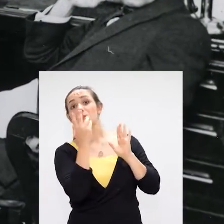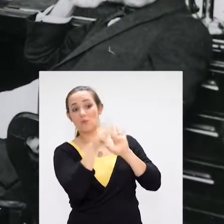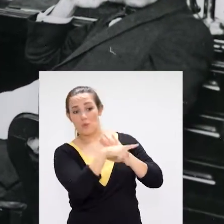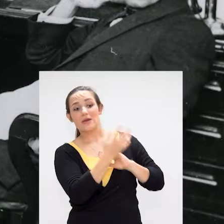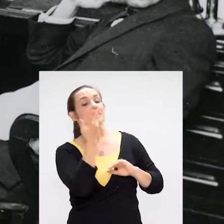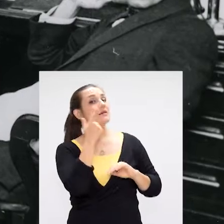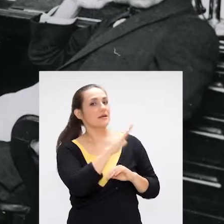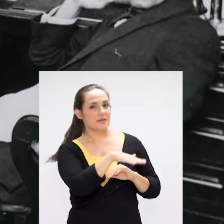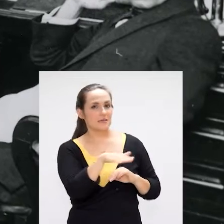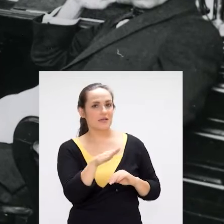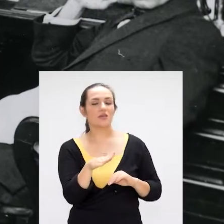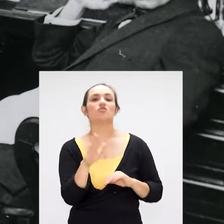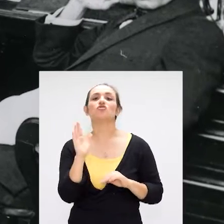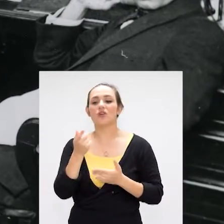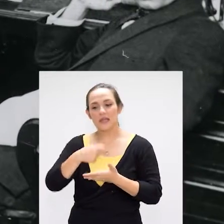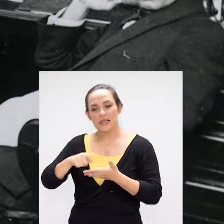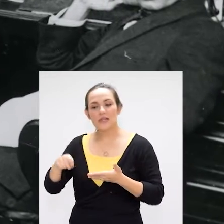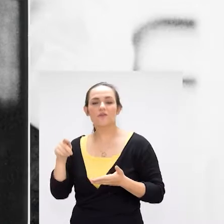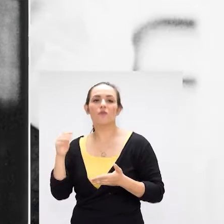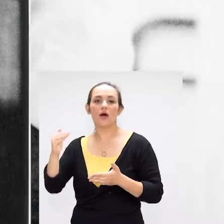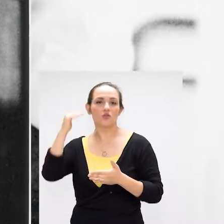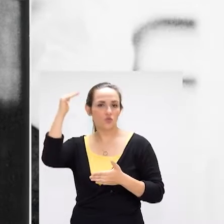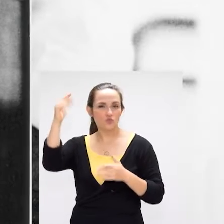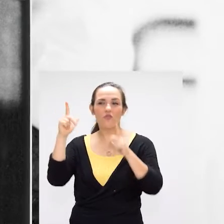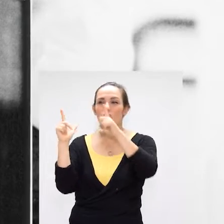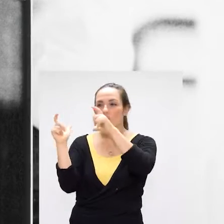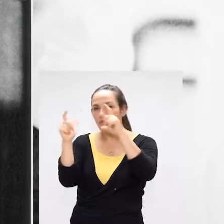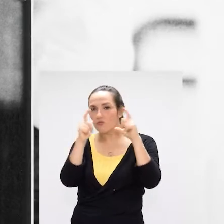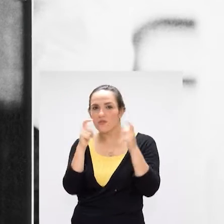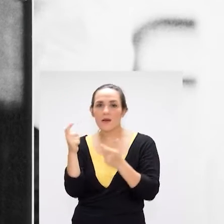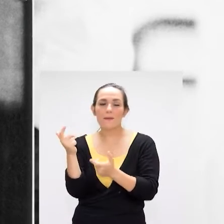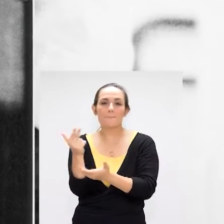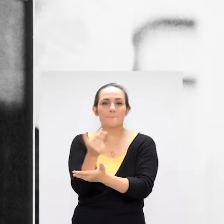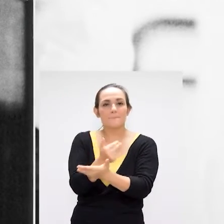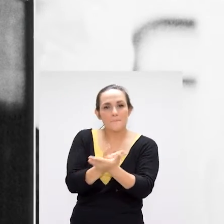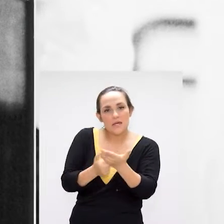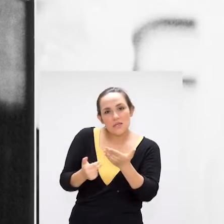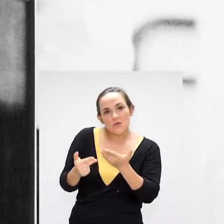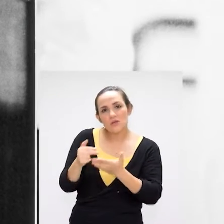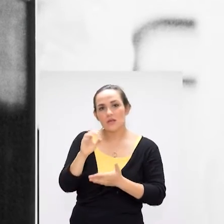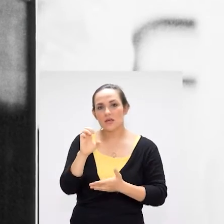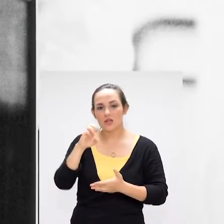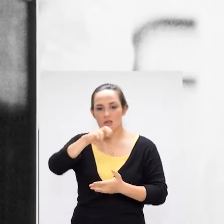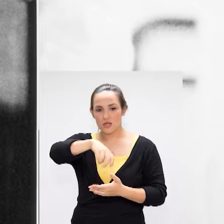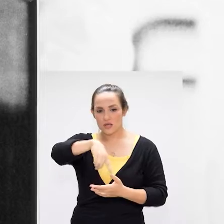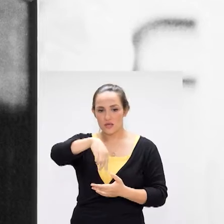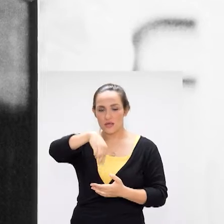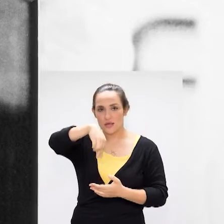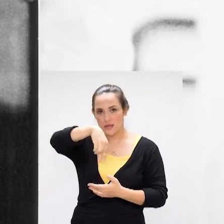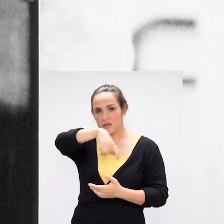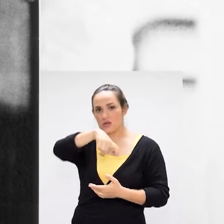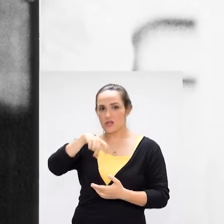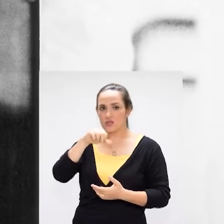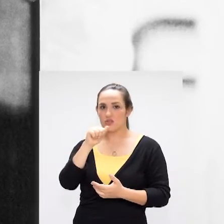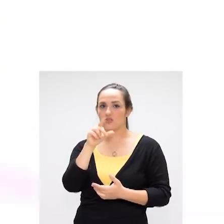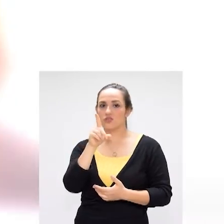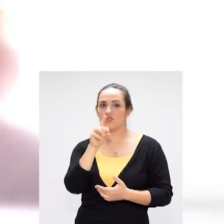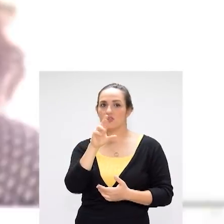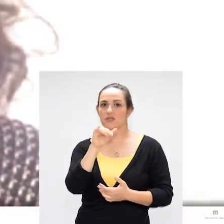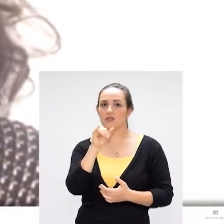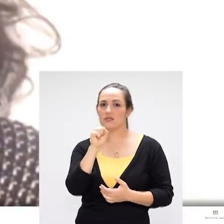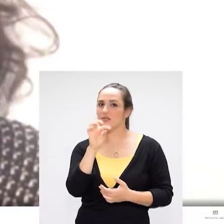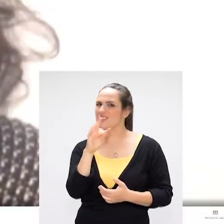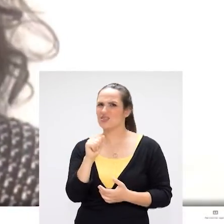crianças. Foi fotógrafo, pintor nas horas vagas, enxadrista, enfim, o que você